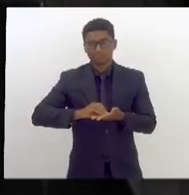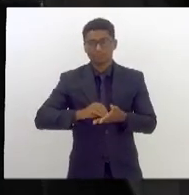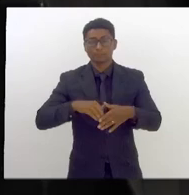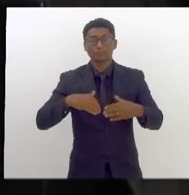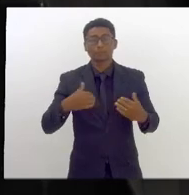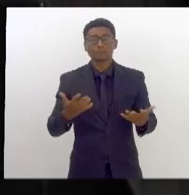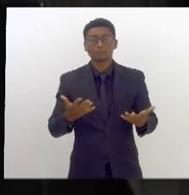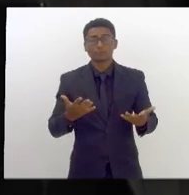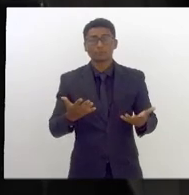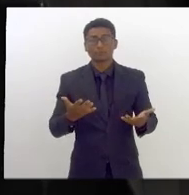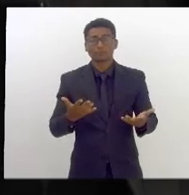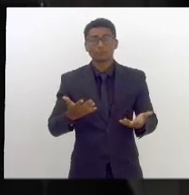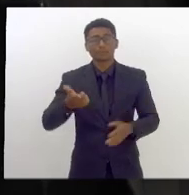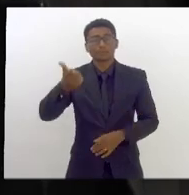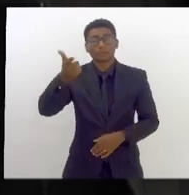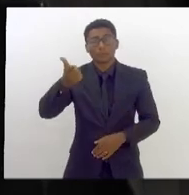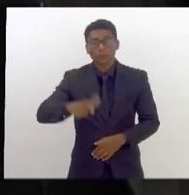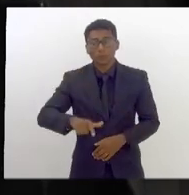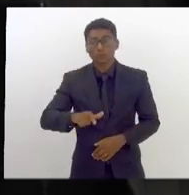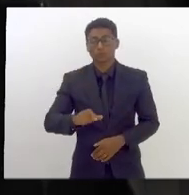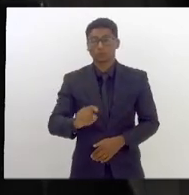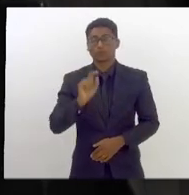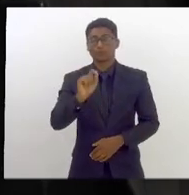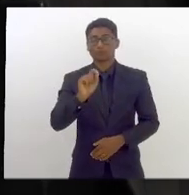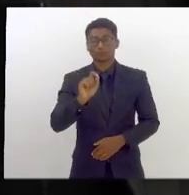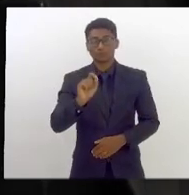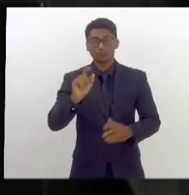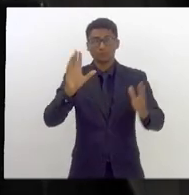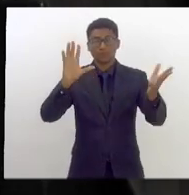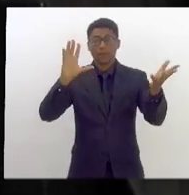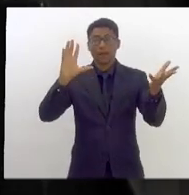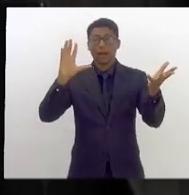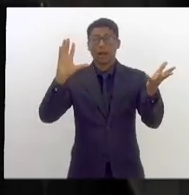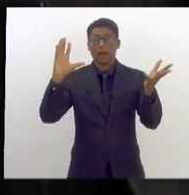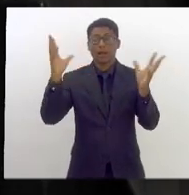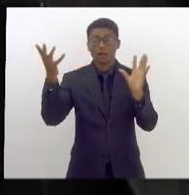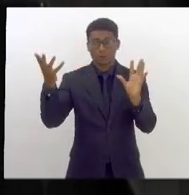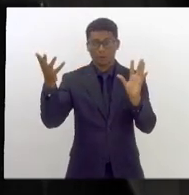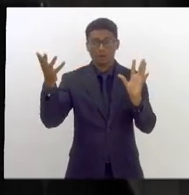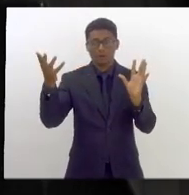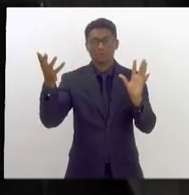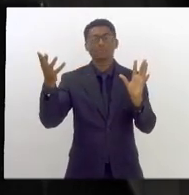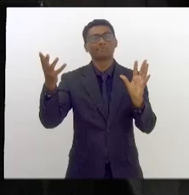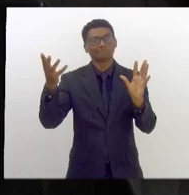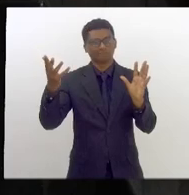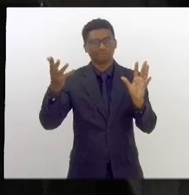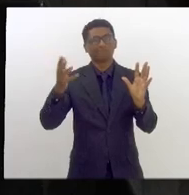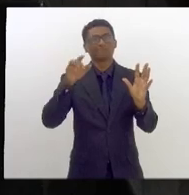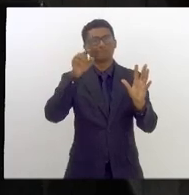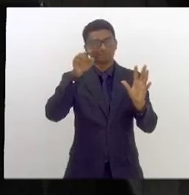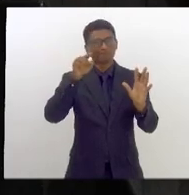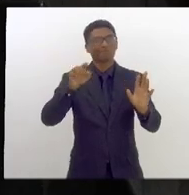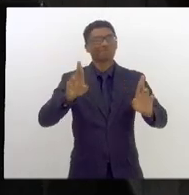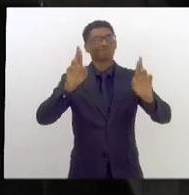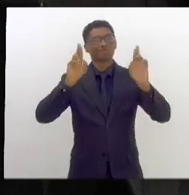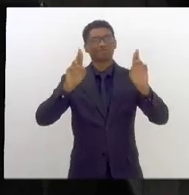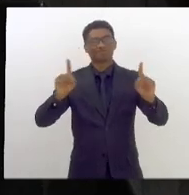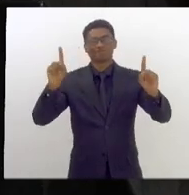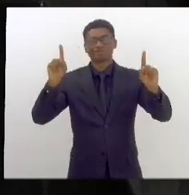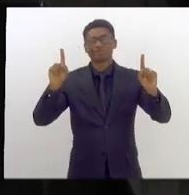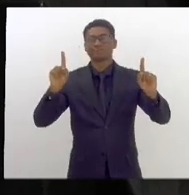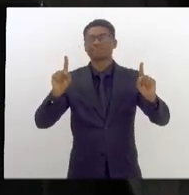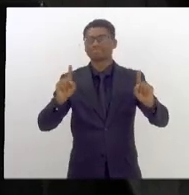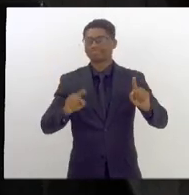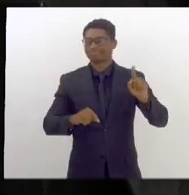como os nossos clima tá adulterado e por via de